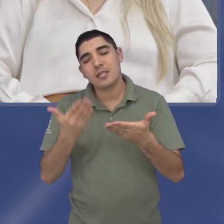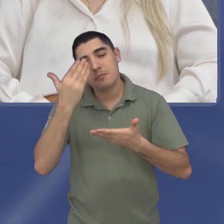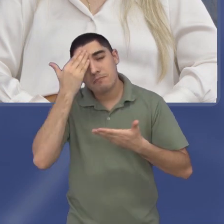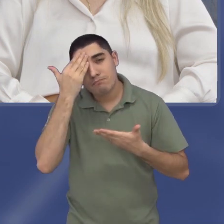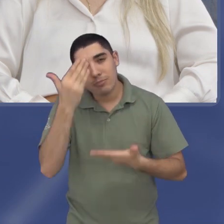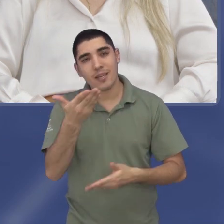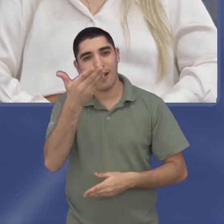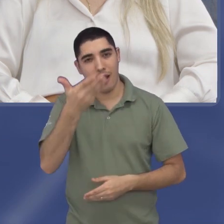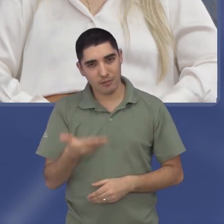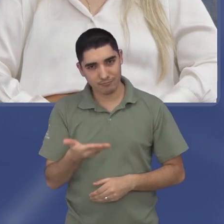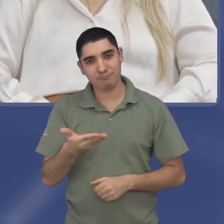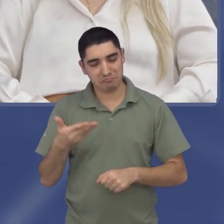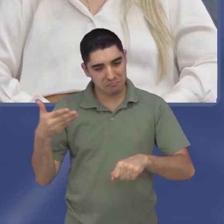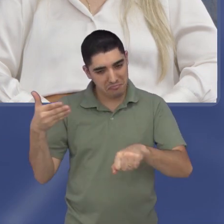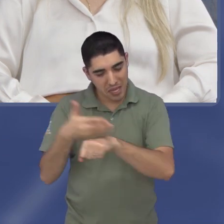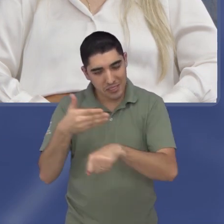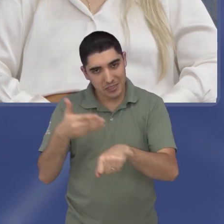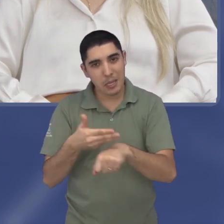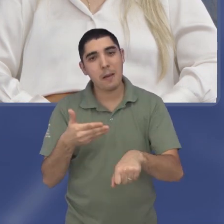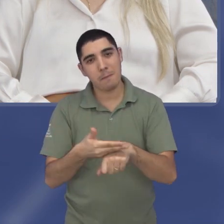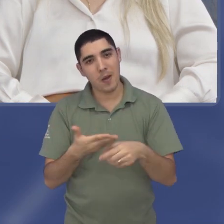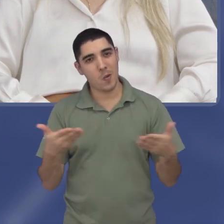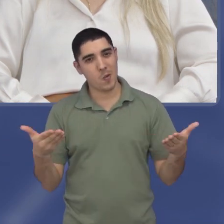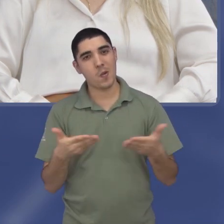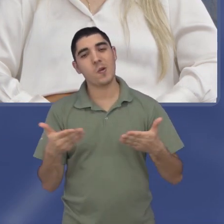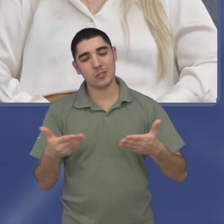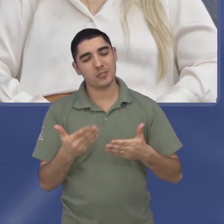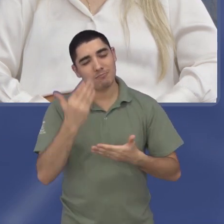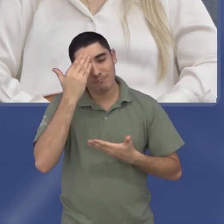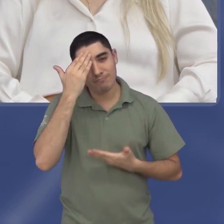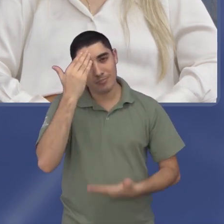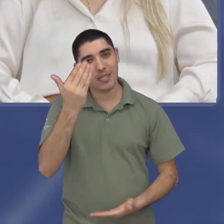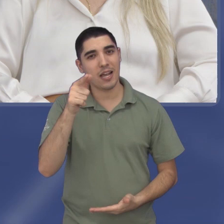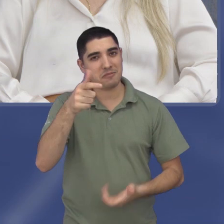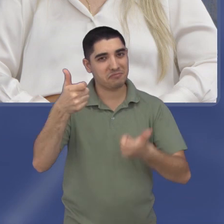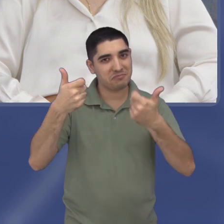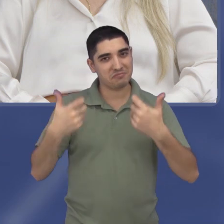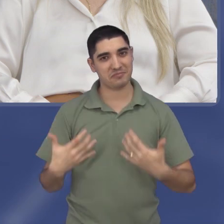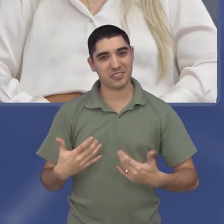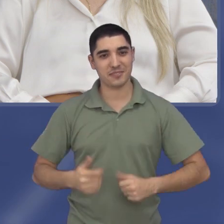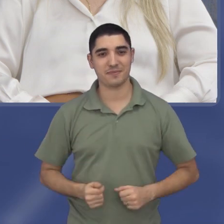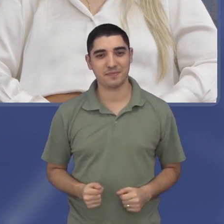agradecer você pela participação aqui com a gente. Muito obrigada, viu?